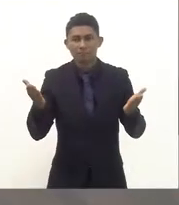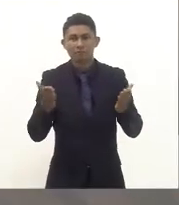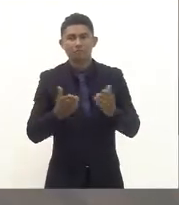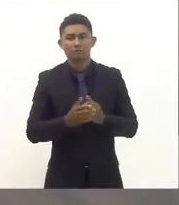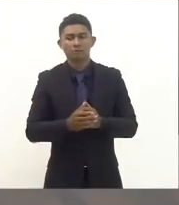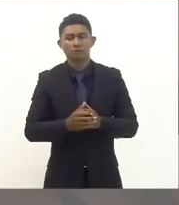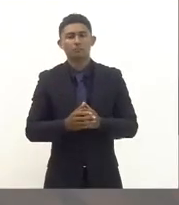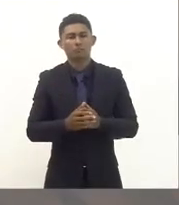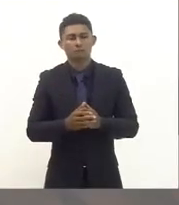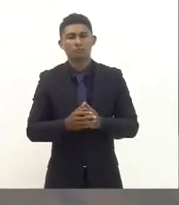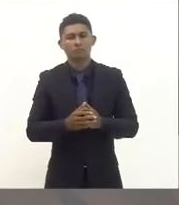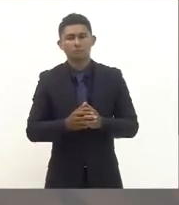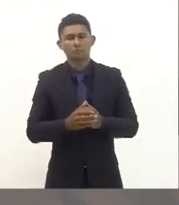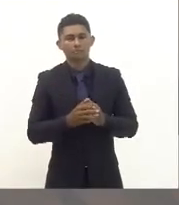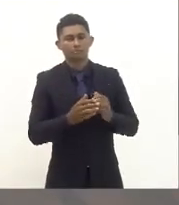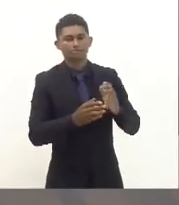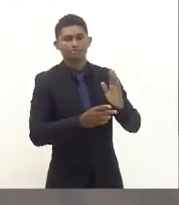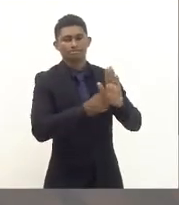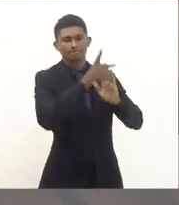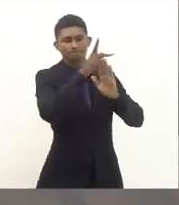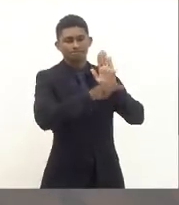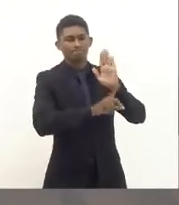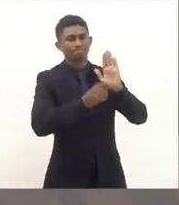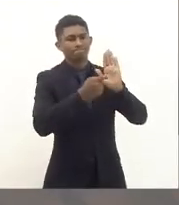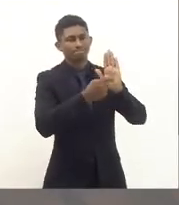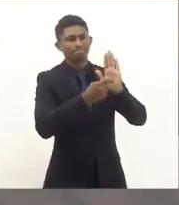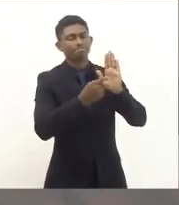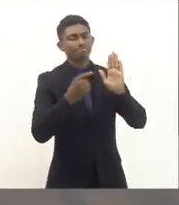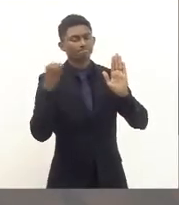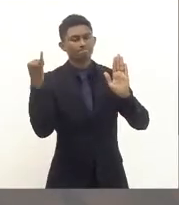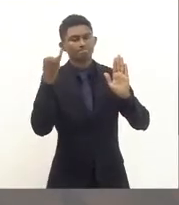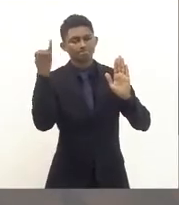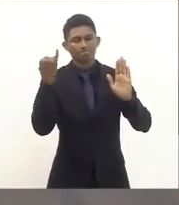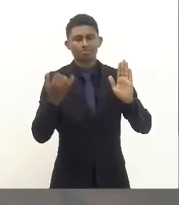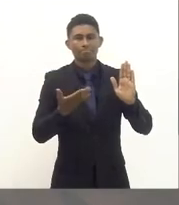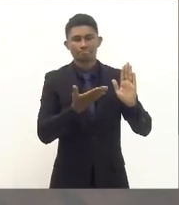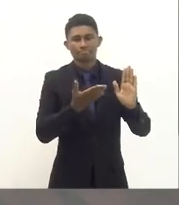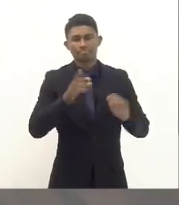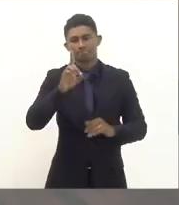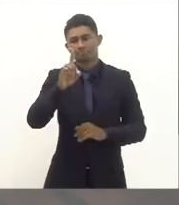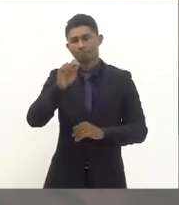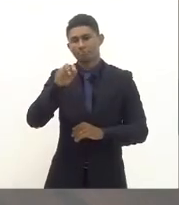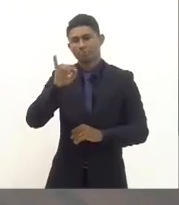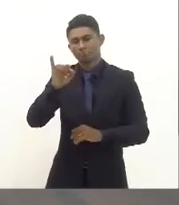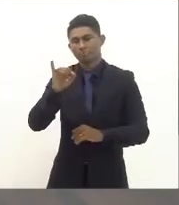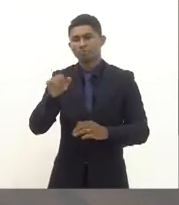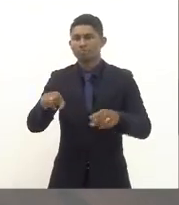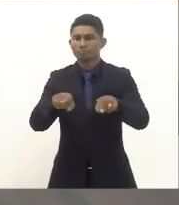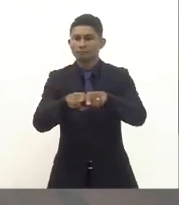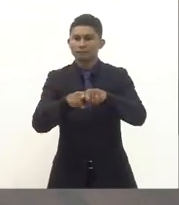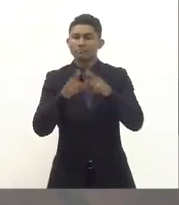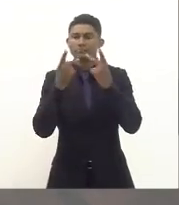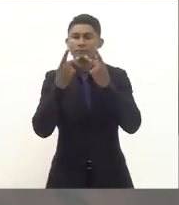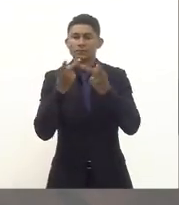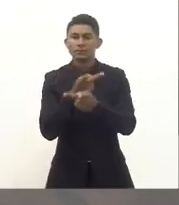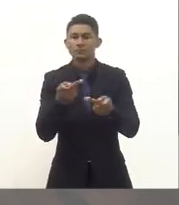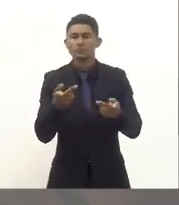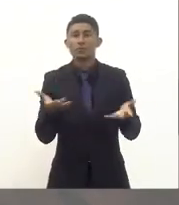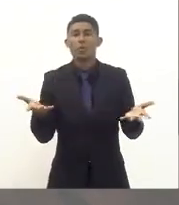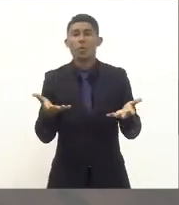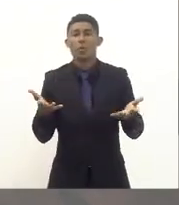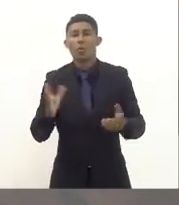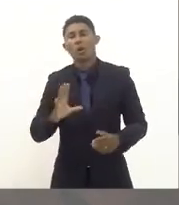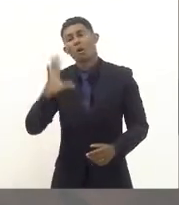celebrar a apresentação desse projeto por parte da Dani e a gente não podia deixar de falar e claro fazendo um link com o que